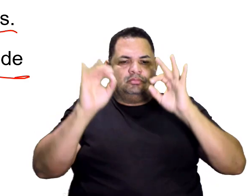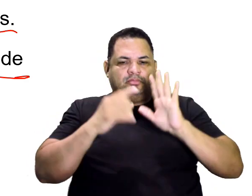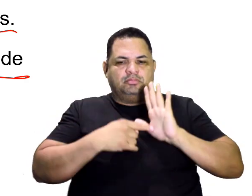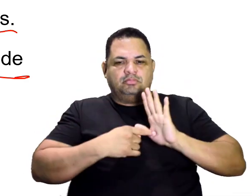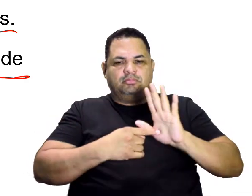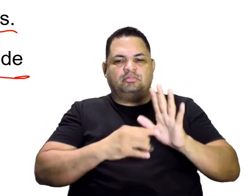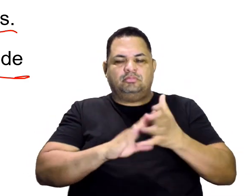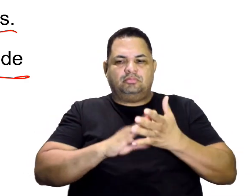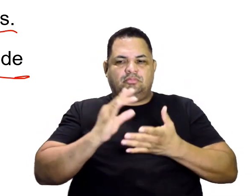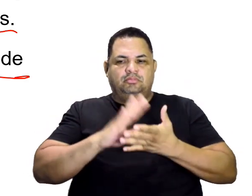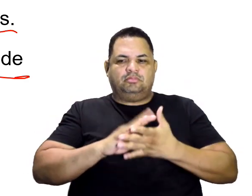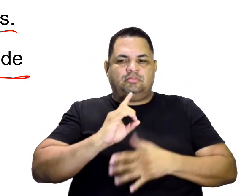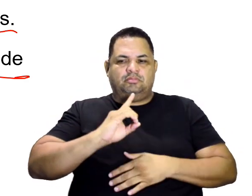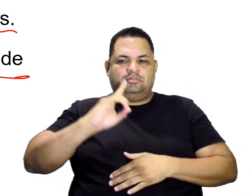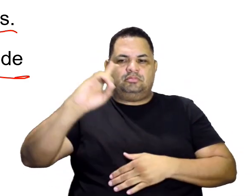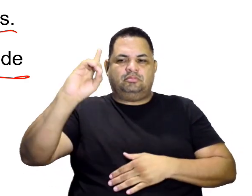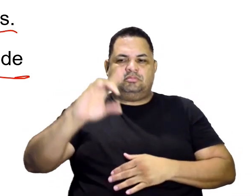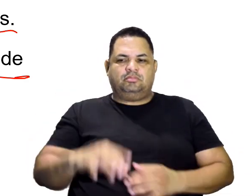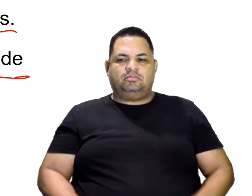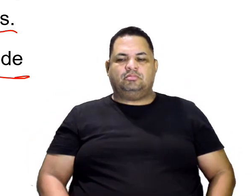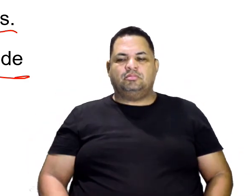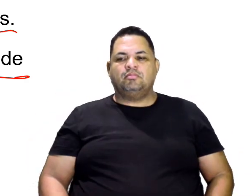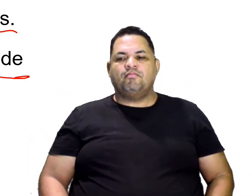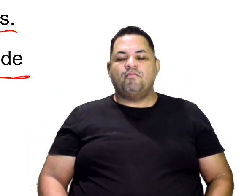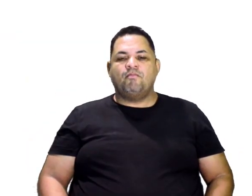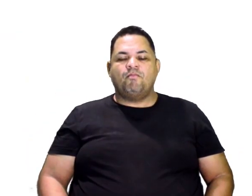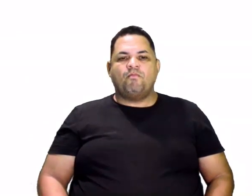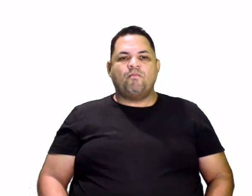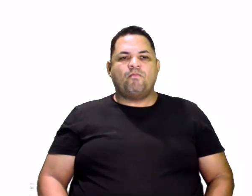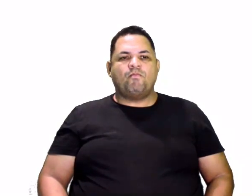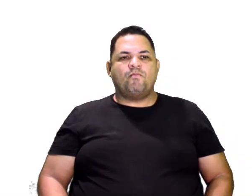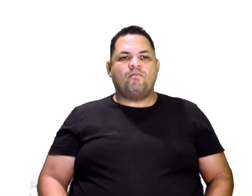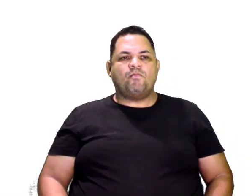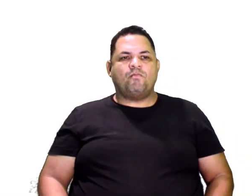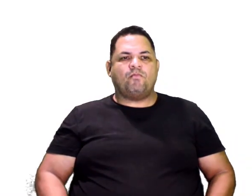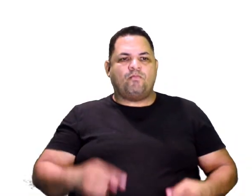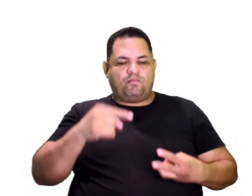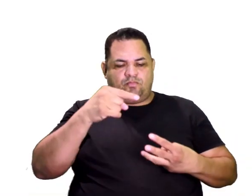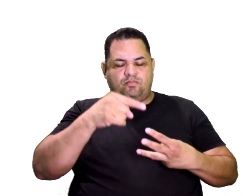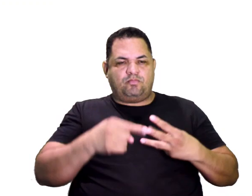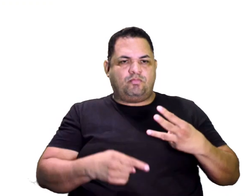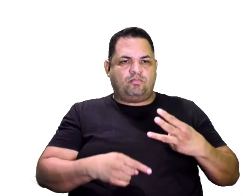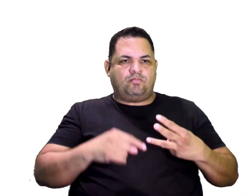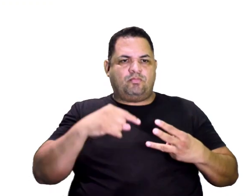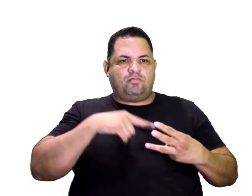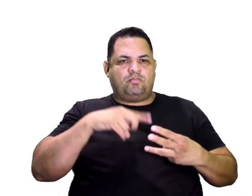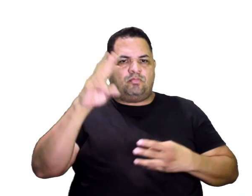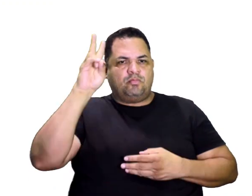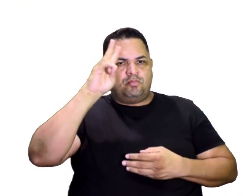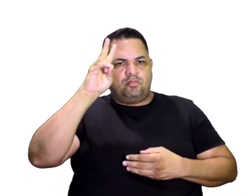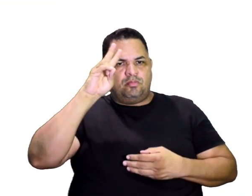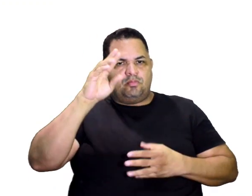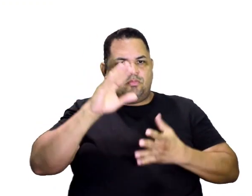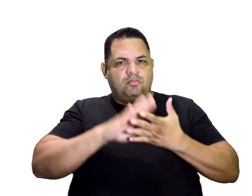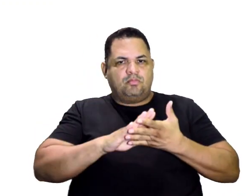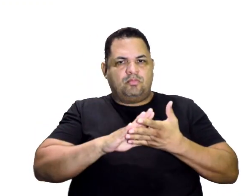ornamentos e representações do divino. Aqui no 3, nós temos